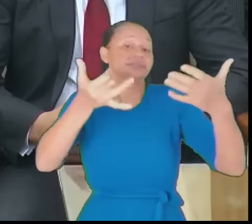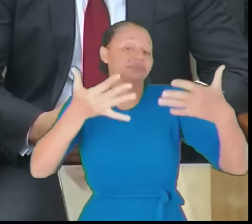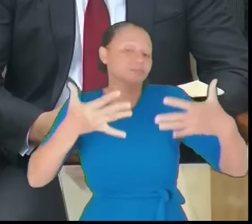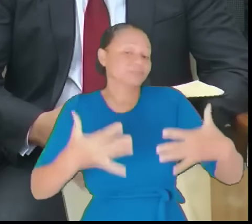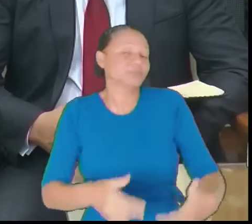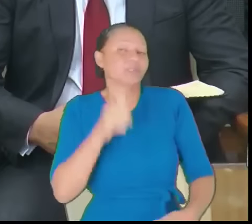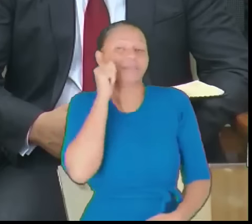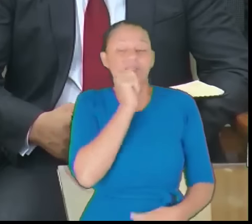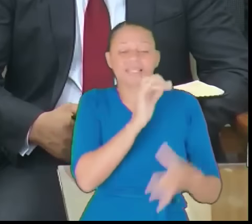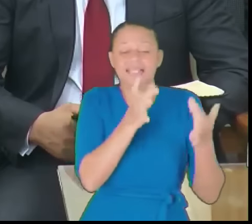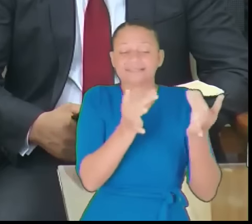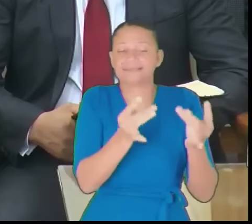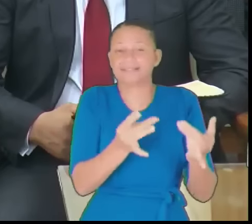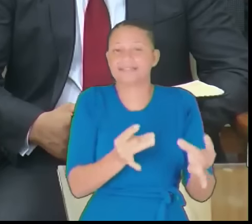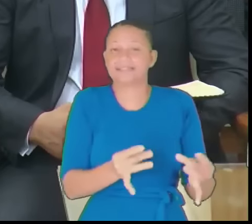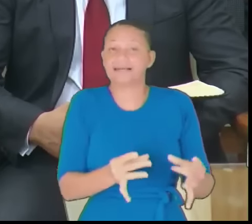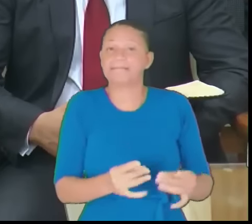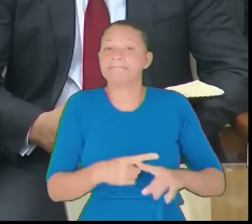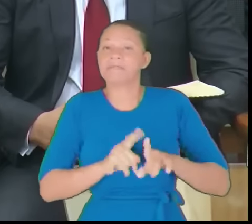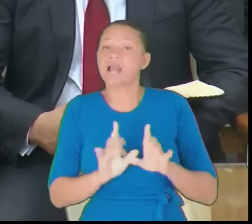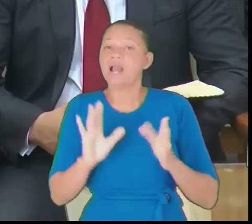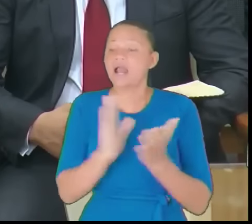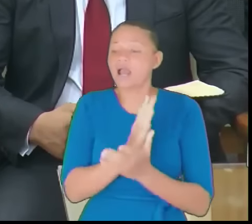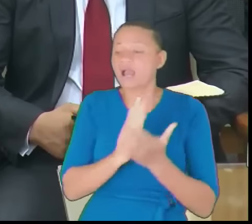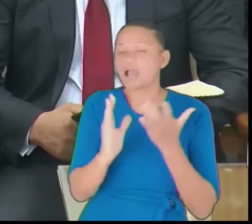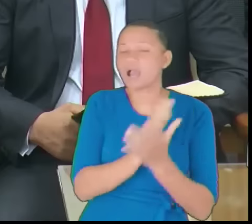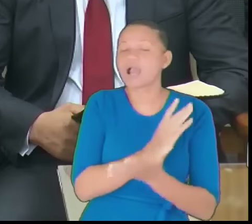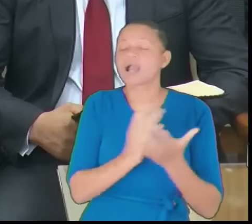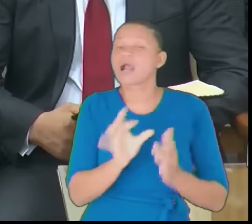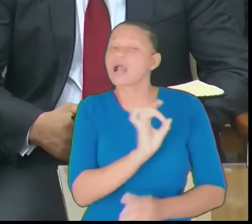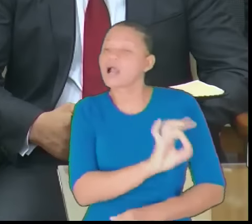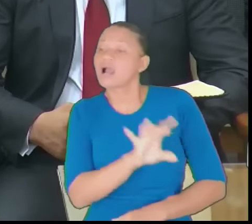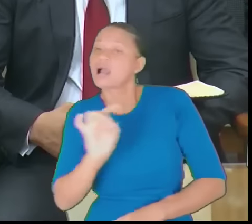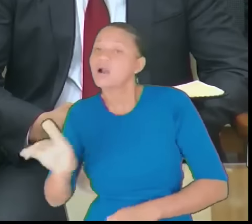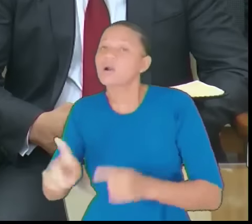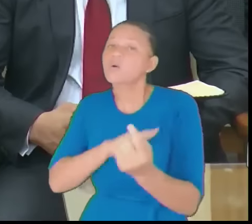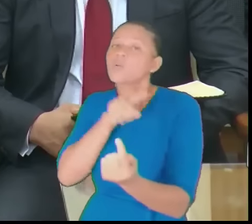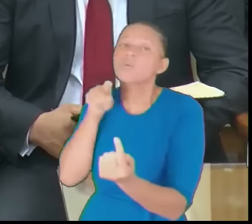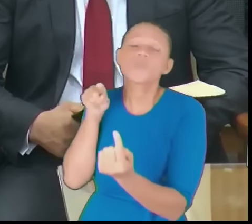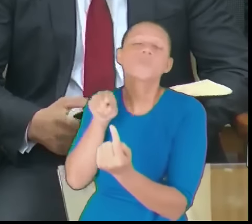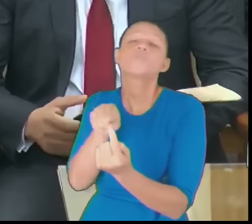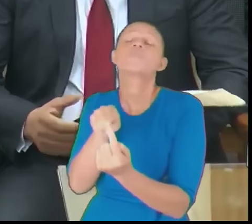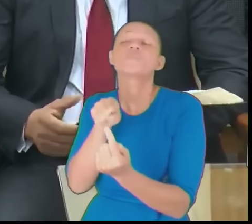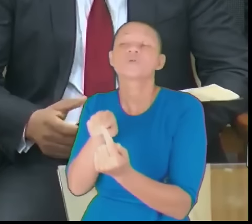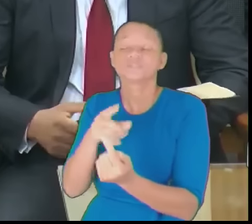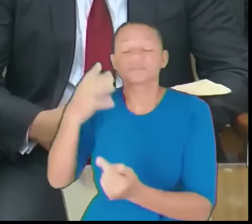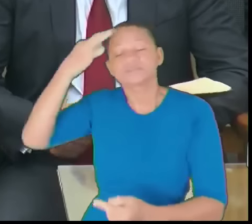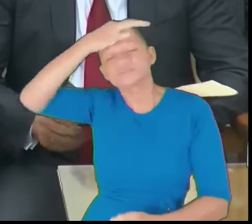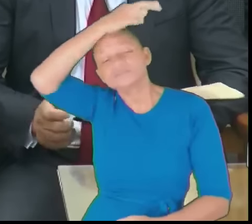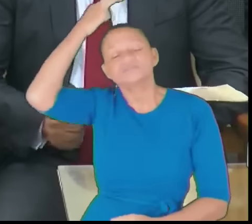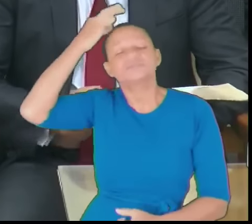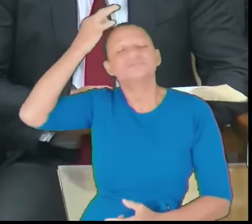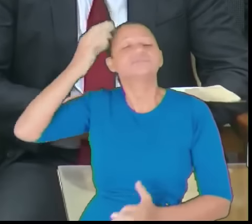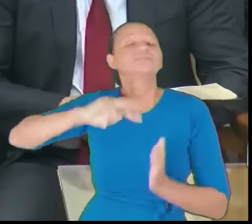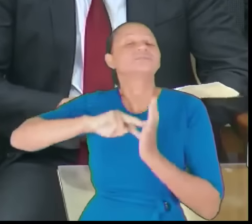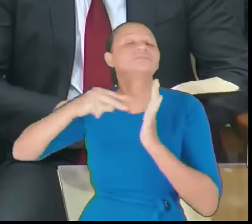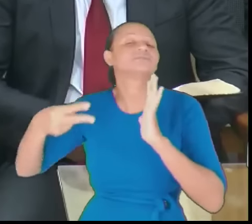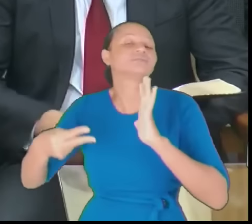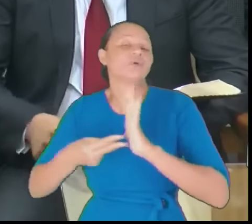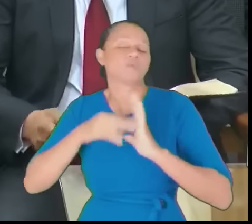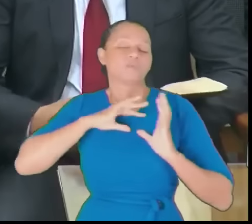detalhes. Porém, cada coisa dessa, o objetivo do Espírito era representar o mundo espiritual